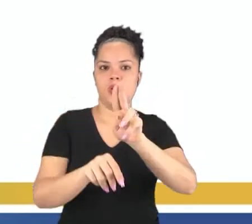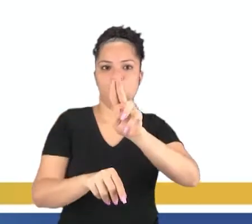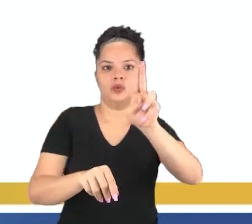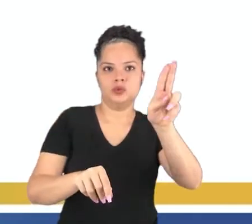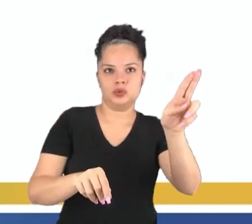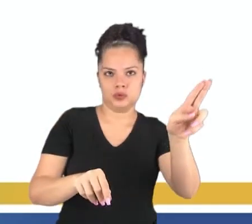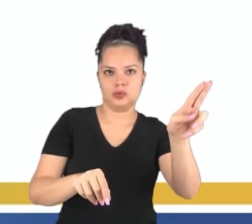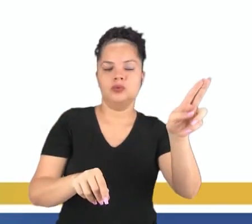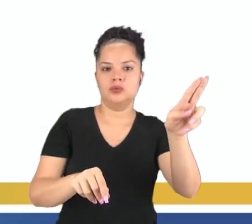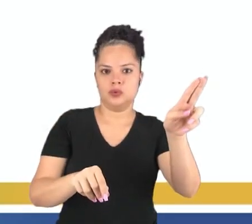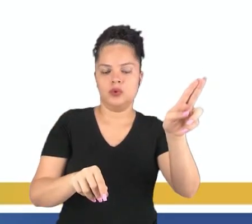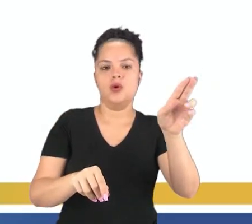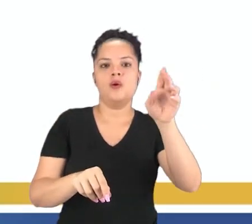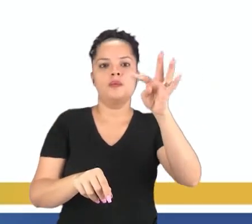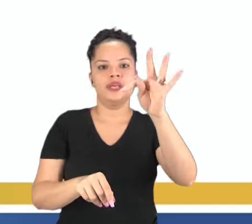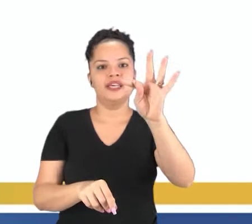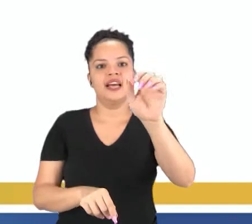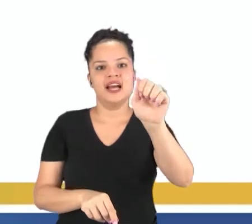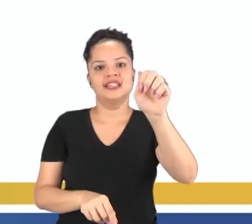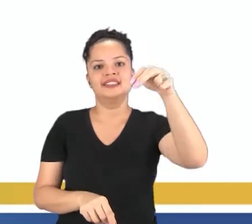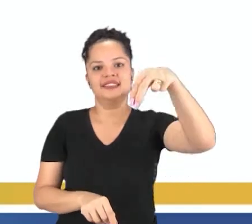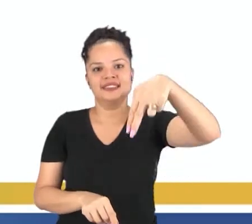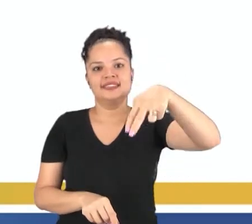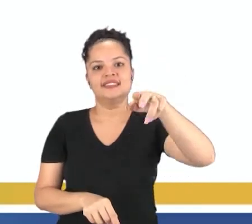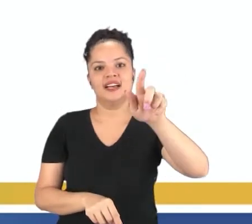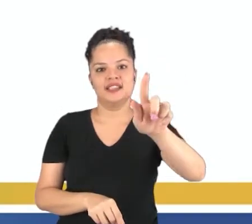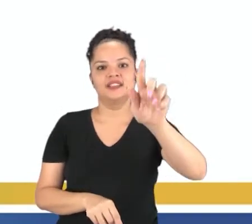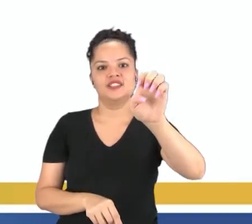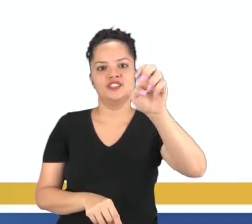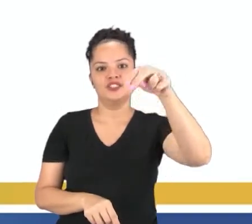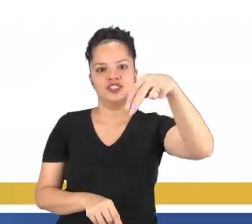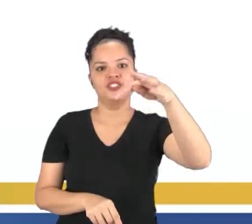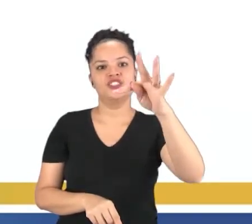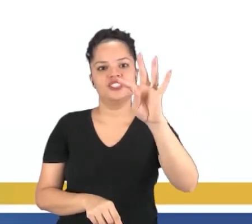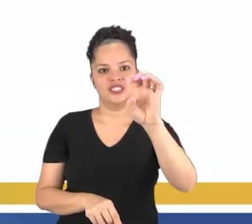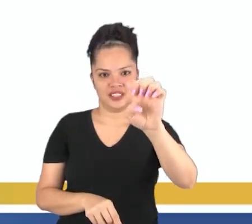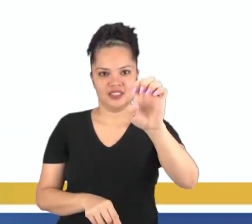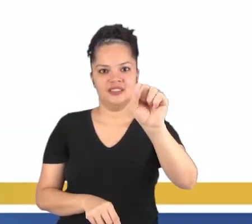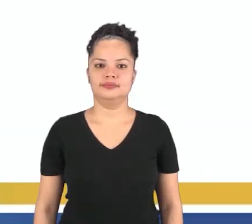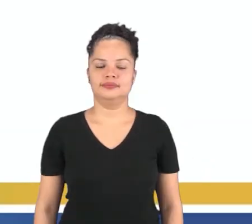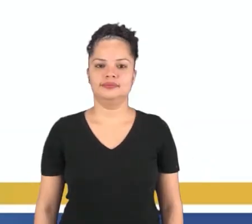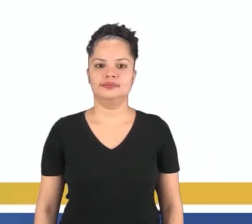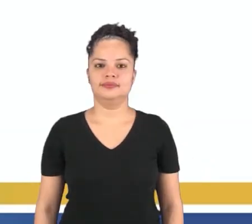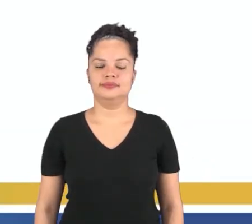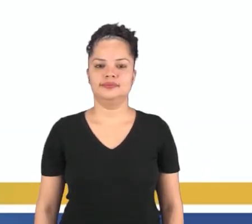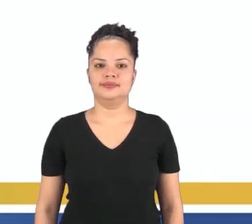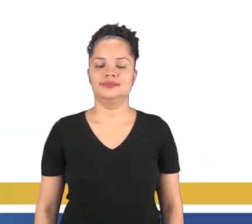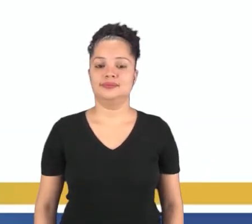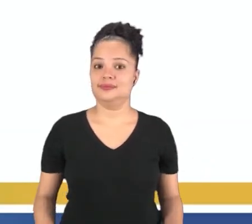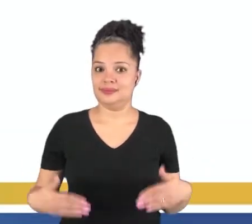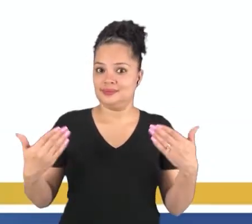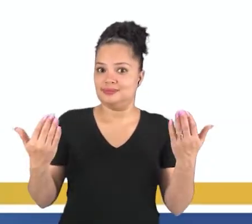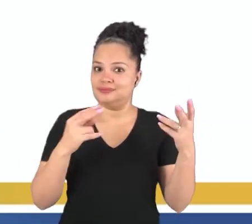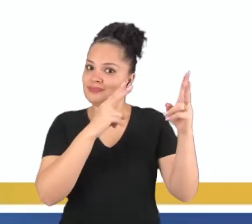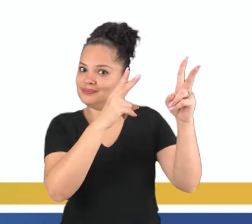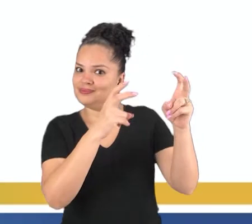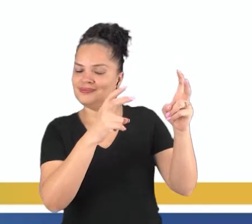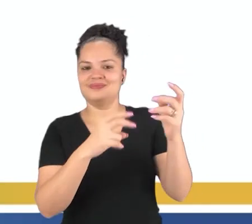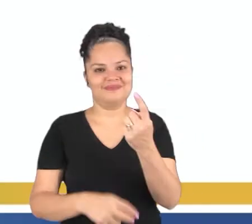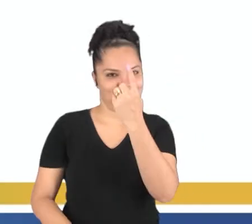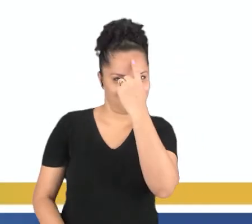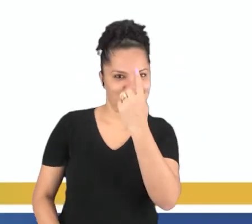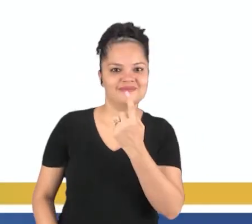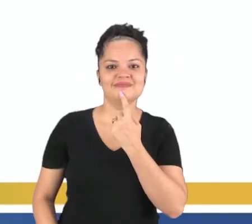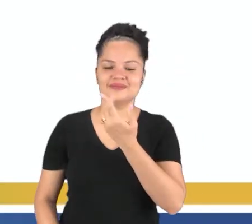de circunferências tangentes. Observe os próximos exemplos. Então, observe essa imagem aqui,